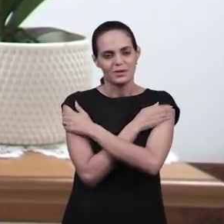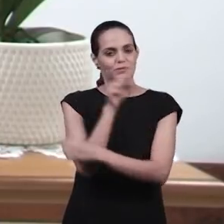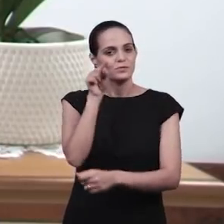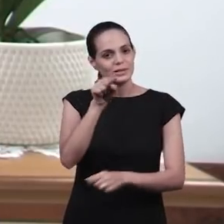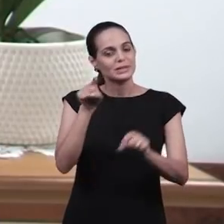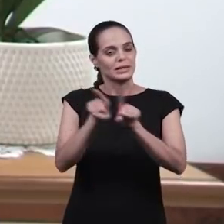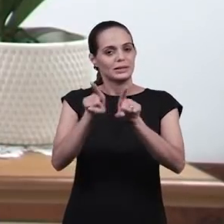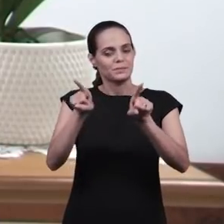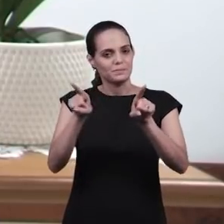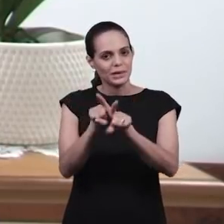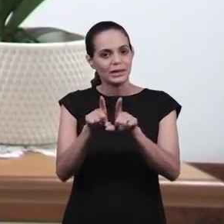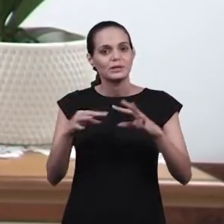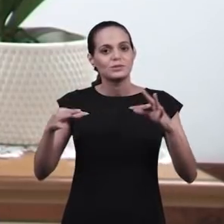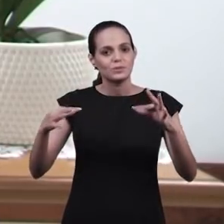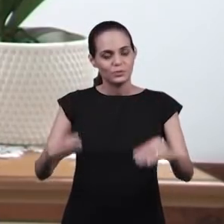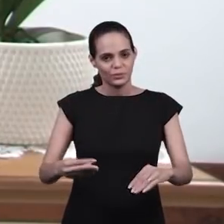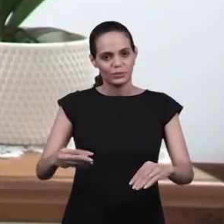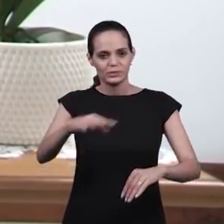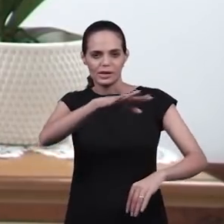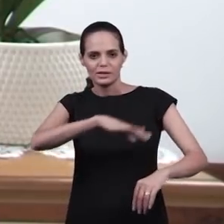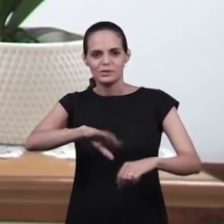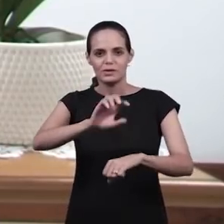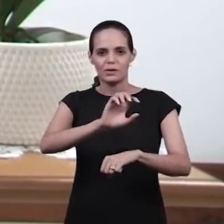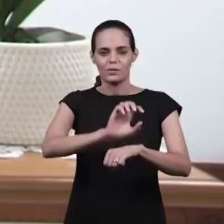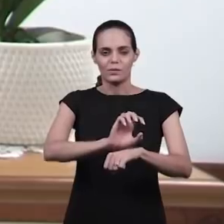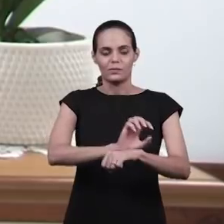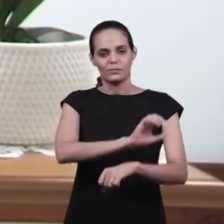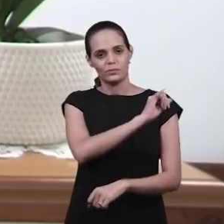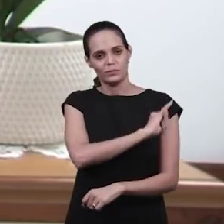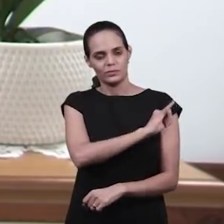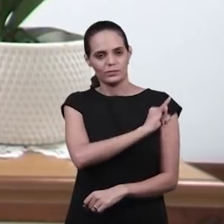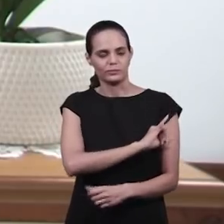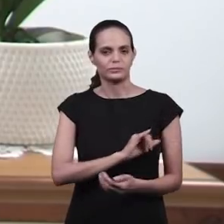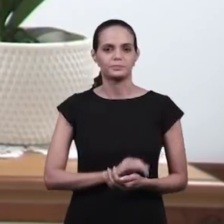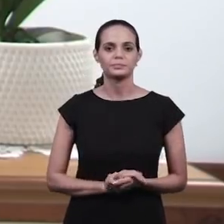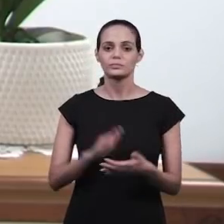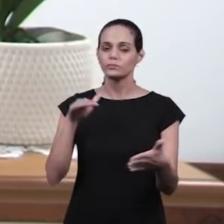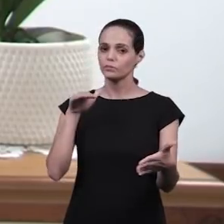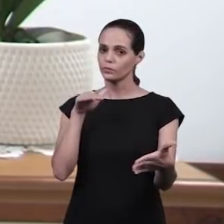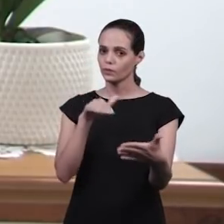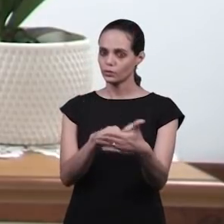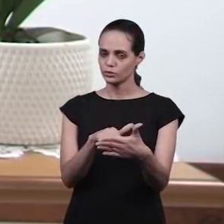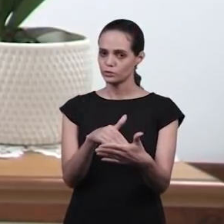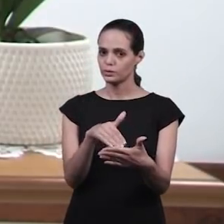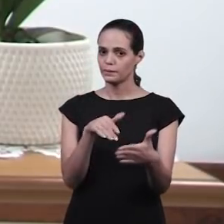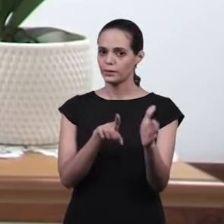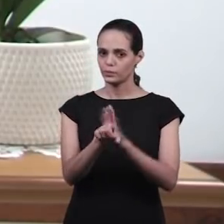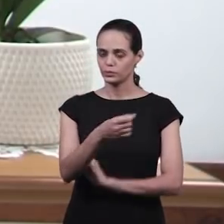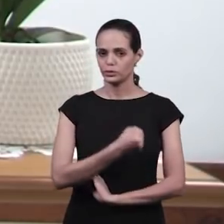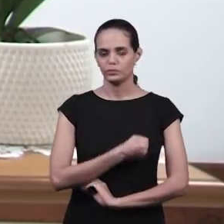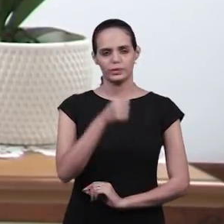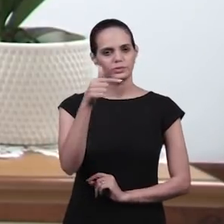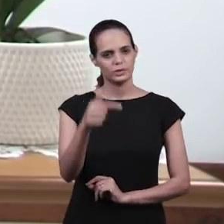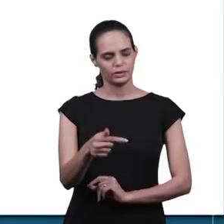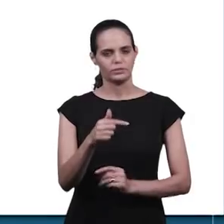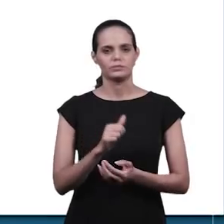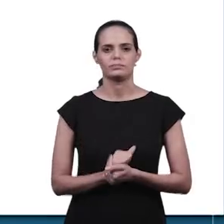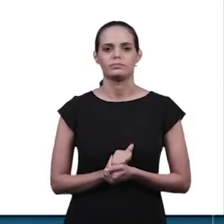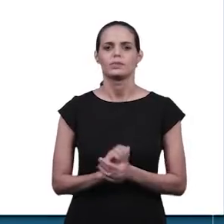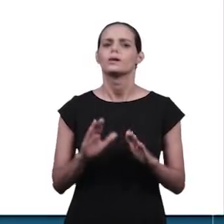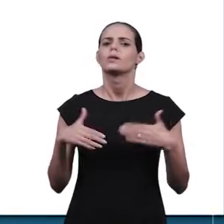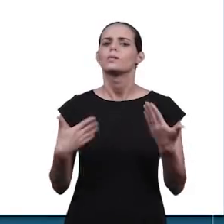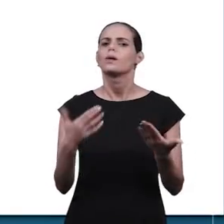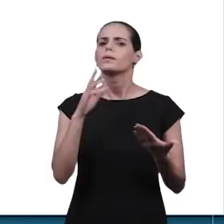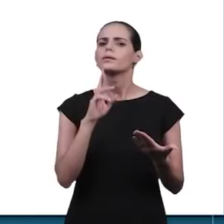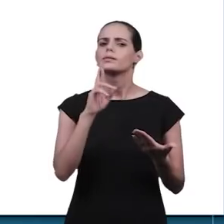abraço ao companheiro, aos irmãos de Copacabana e de toda a Zona Sul. A última pergunta, então, desta tarde, de número 7.